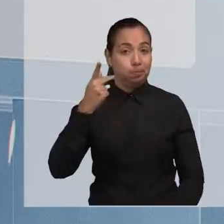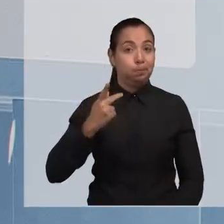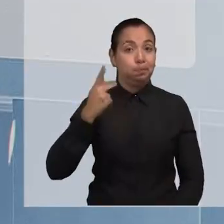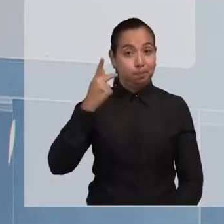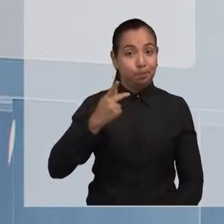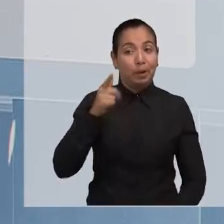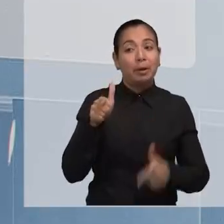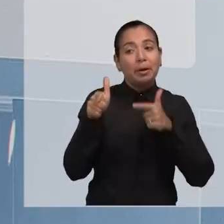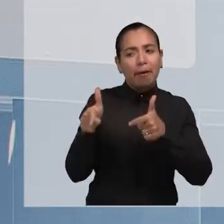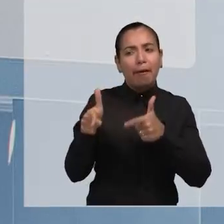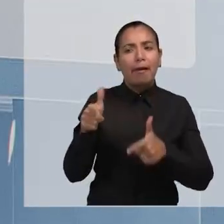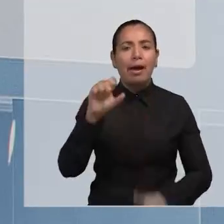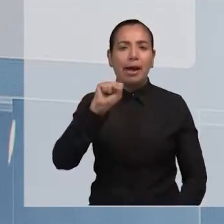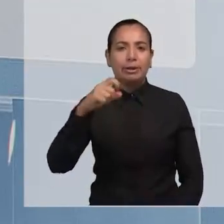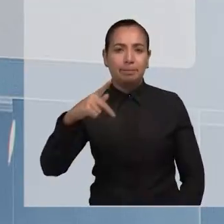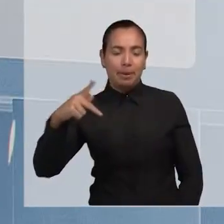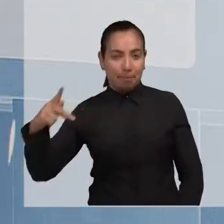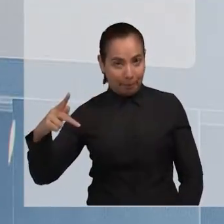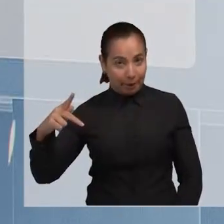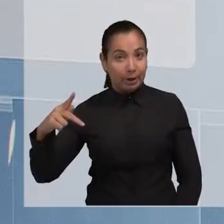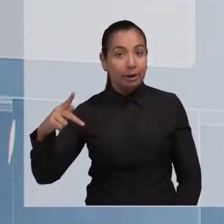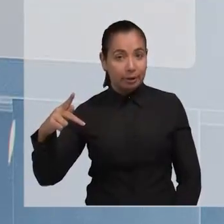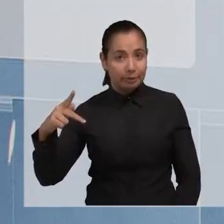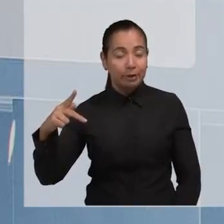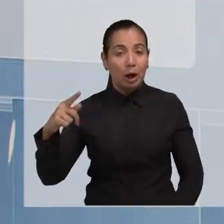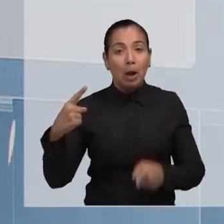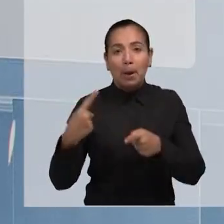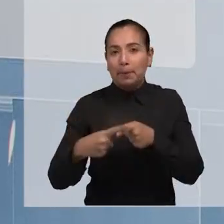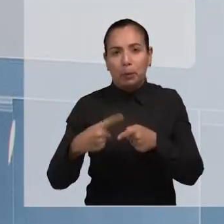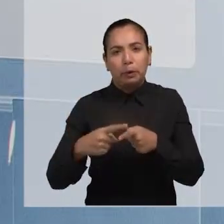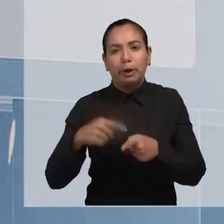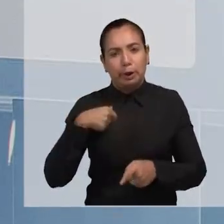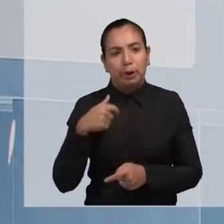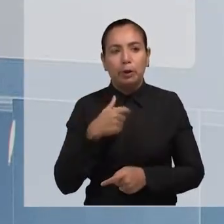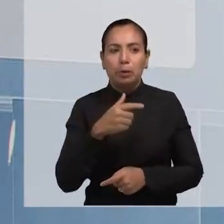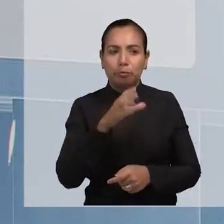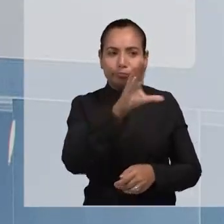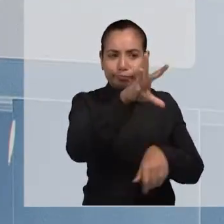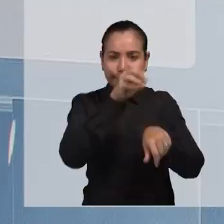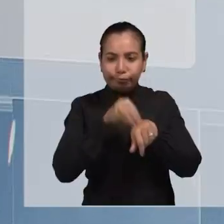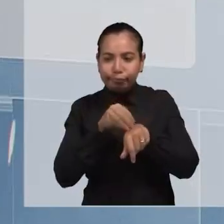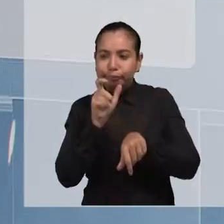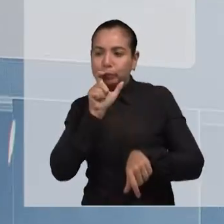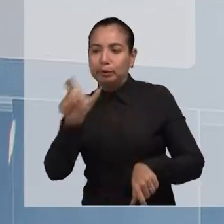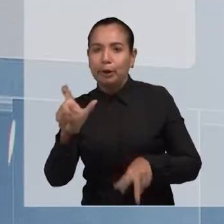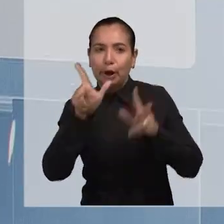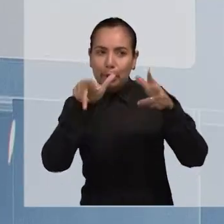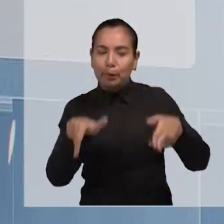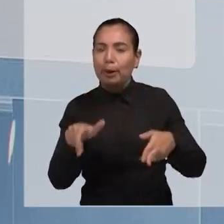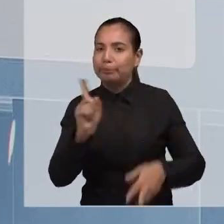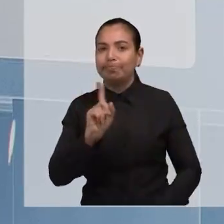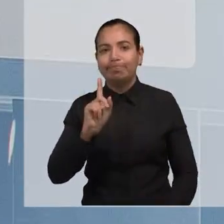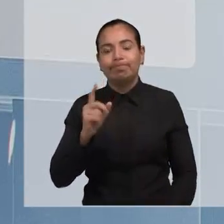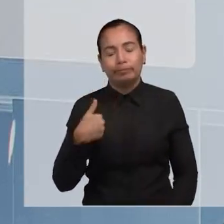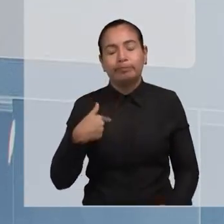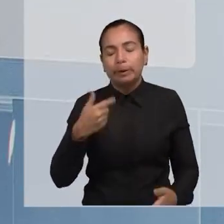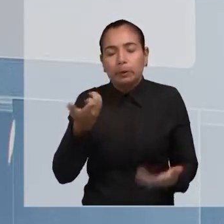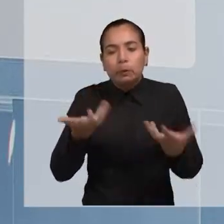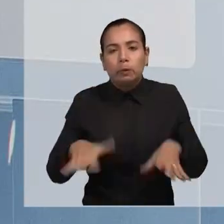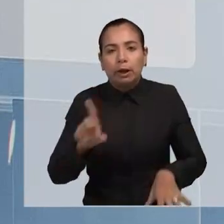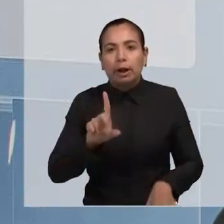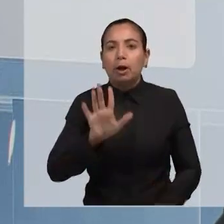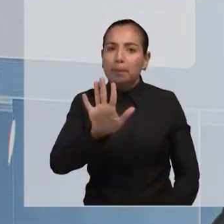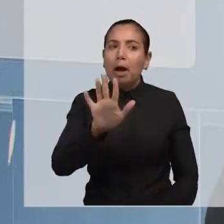de FPP, né, que eu não me arrisco a repetir o palavrão que ele disse, e não era o